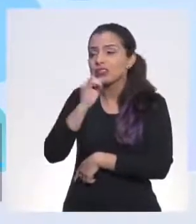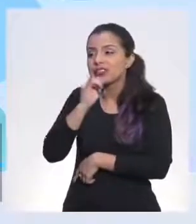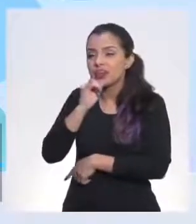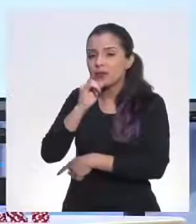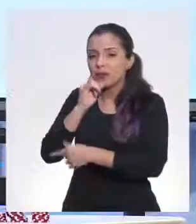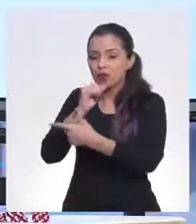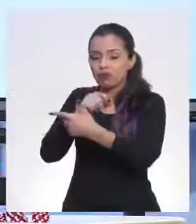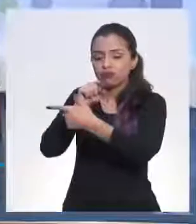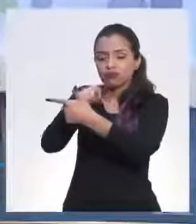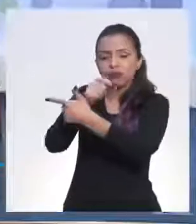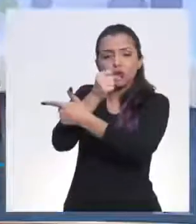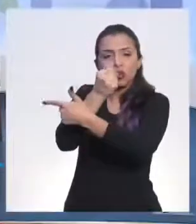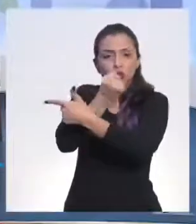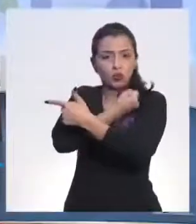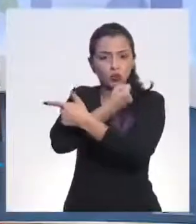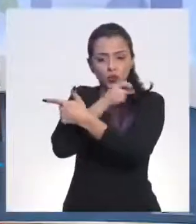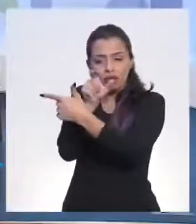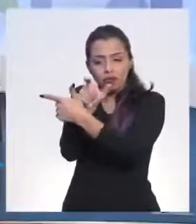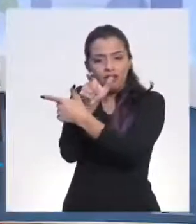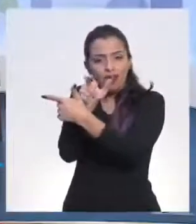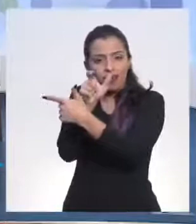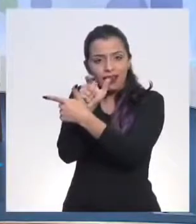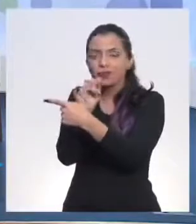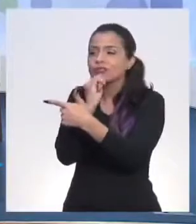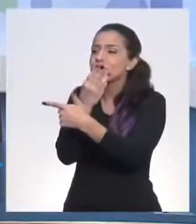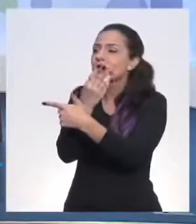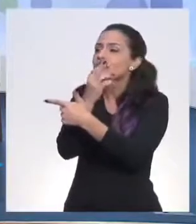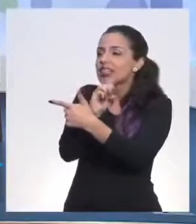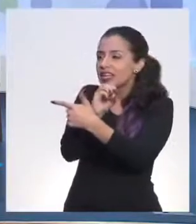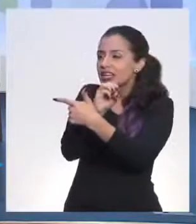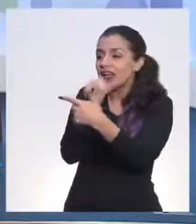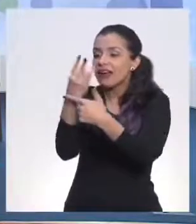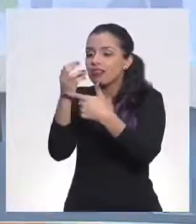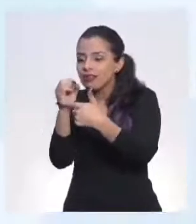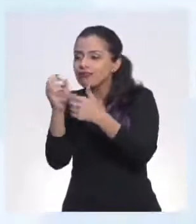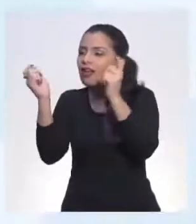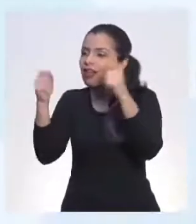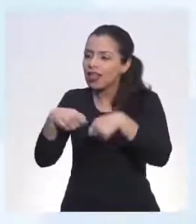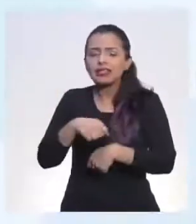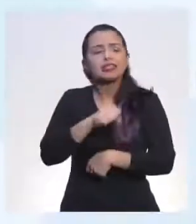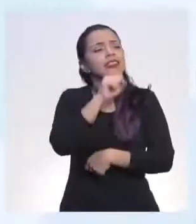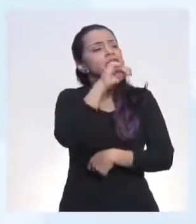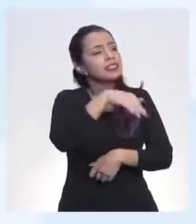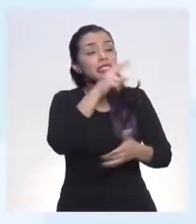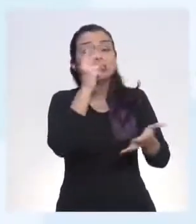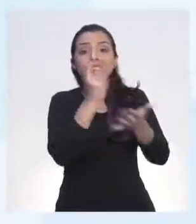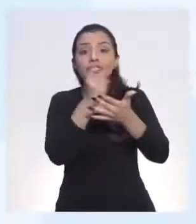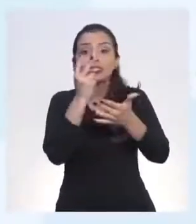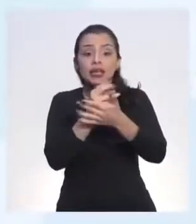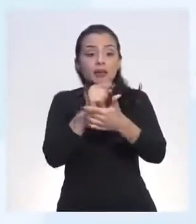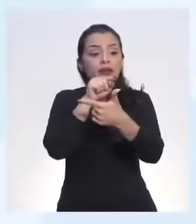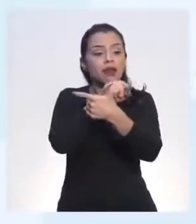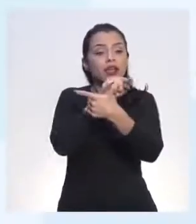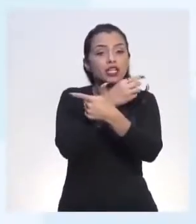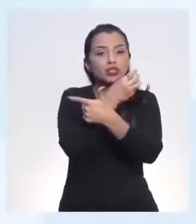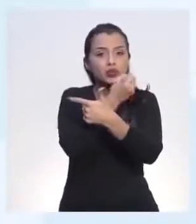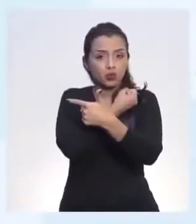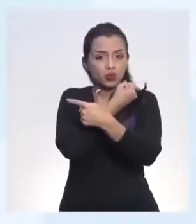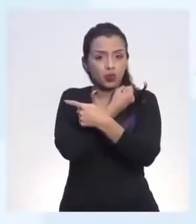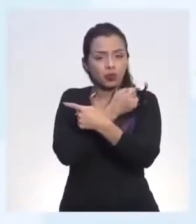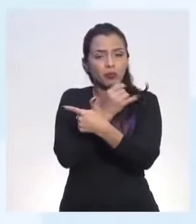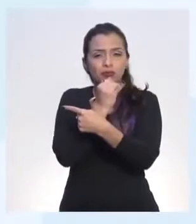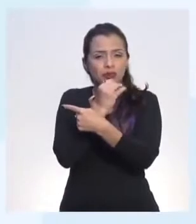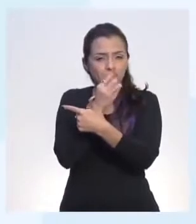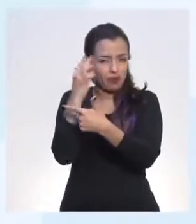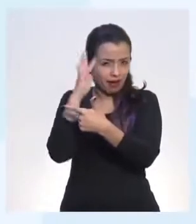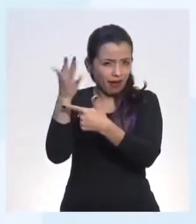né? Ou o 30 pelo 30. Ah, isso mesmo, desculpa. Não, 30 pelo 30. Isso mesmo, sempre o número por ele mesmo, isso mesmo. Isso.